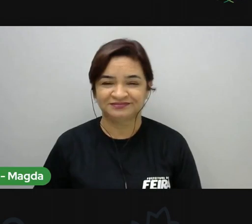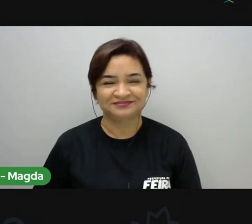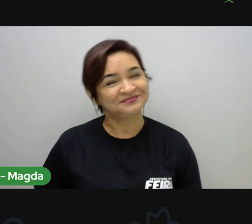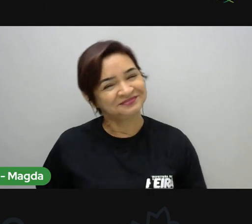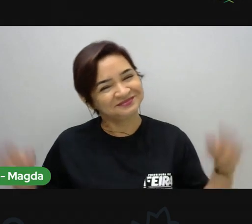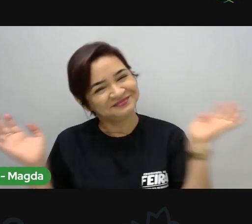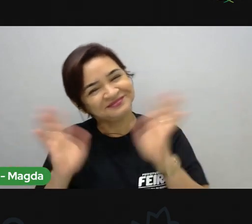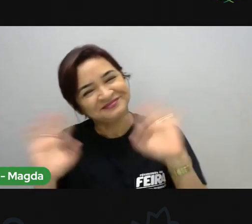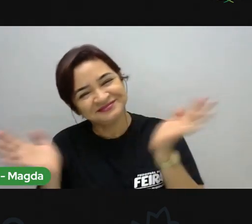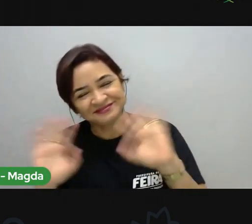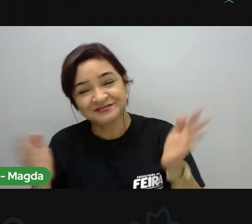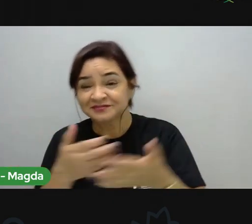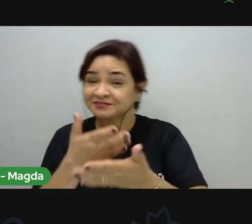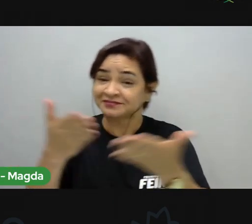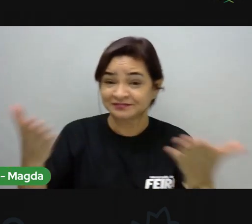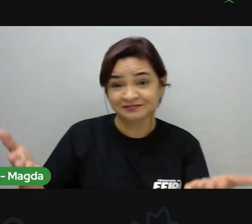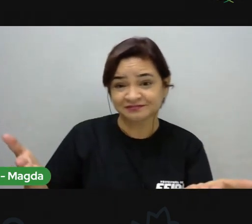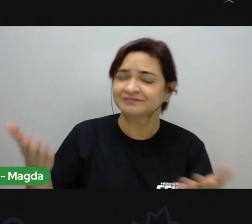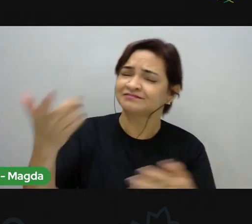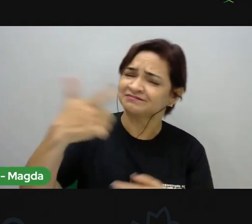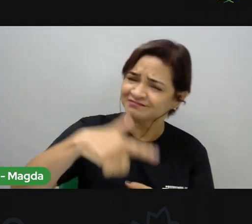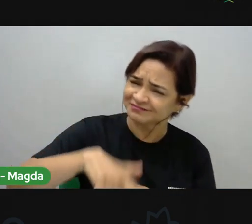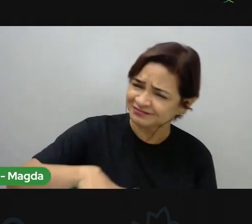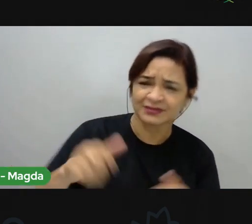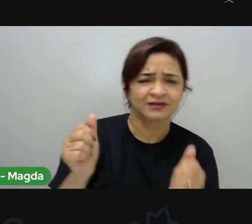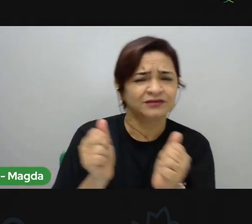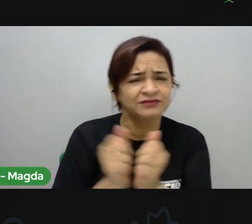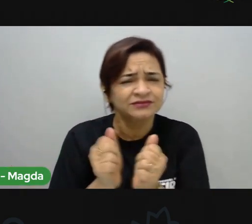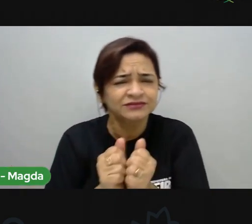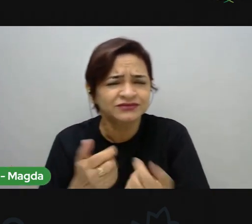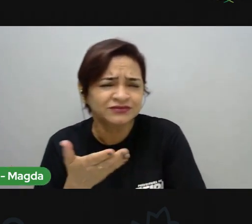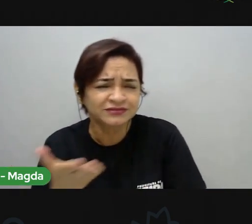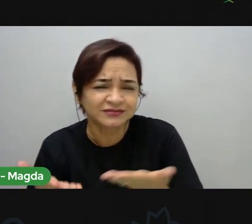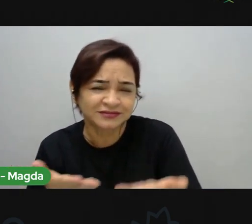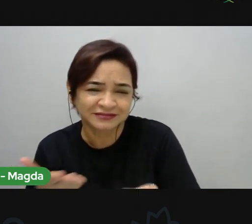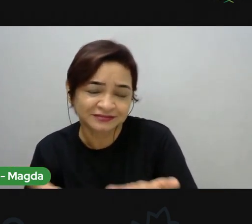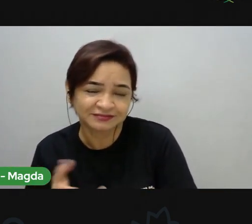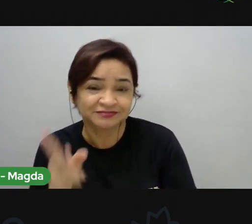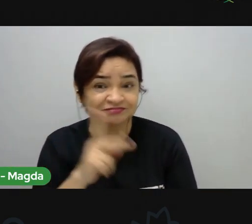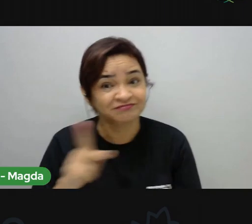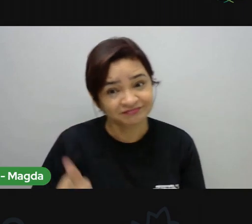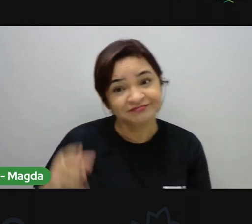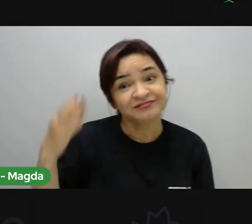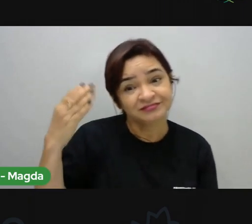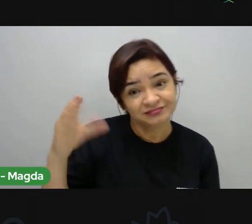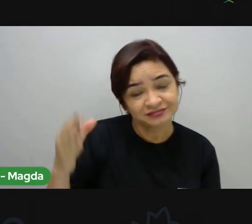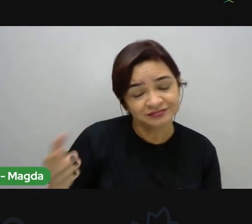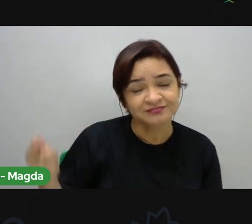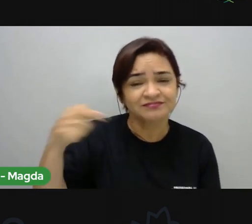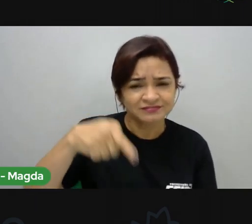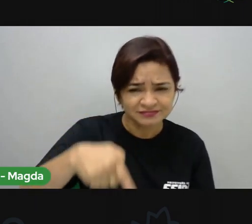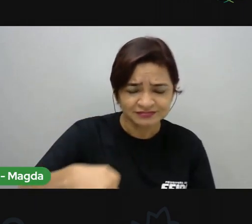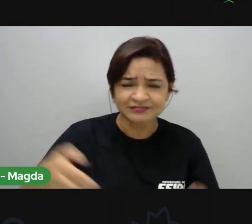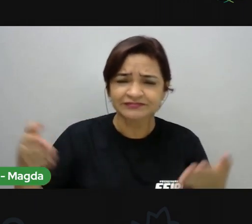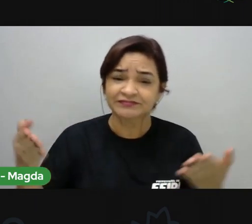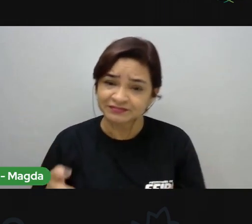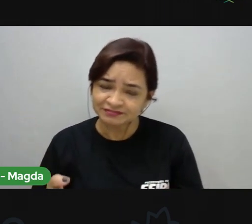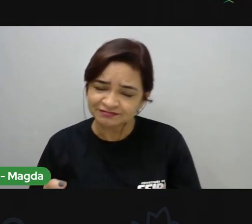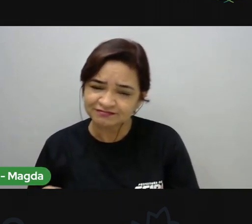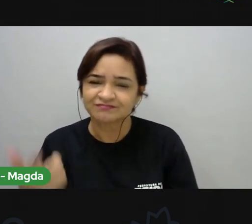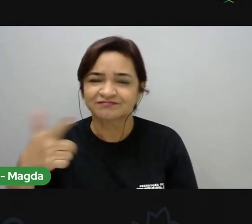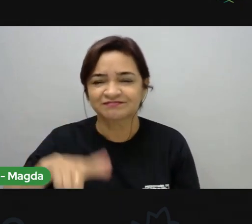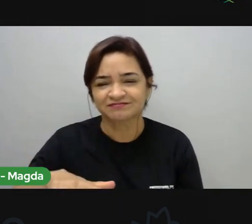Olá, pessoal. Olha, eu aqui de novo com vocês. Eu sou a professora Tayara Santos de Ciências e estou aqui hoje para gravar a aula